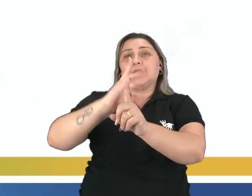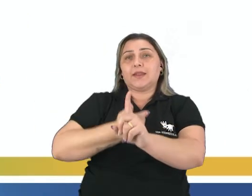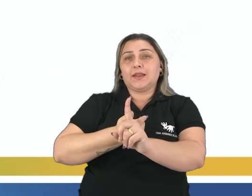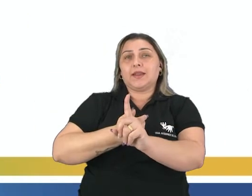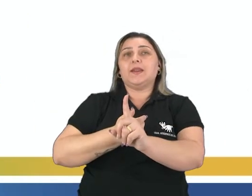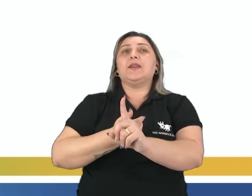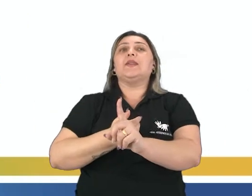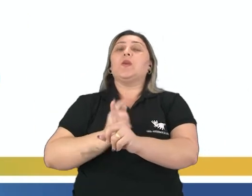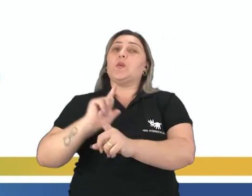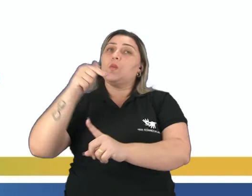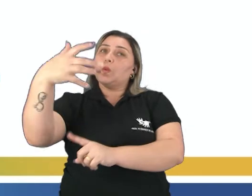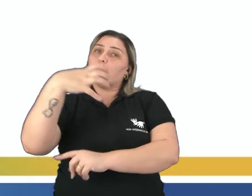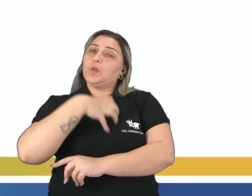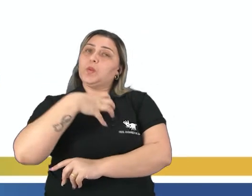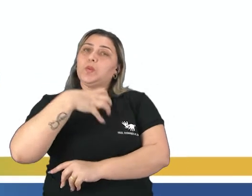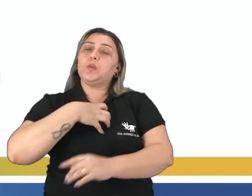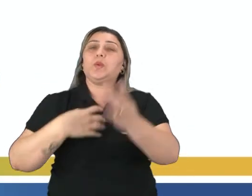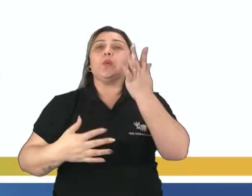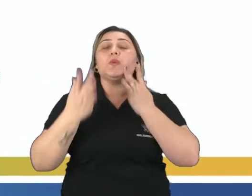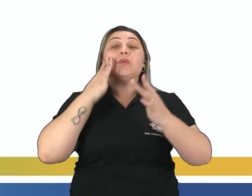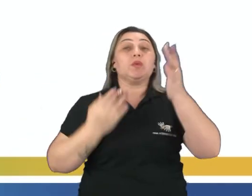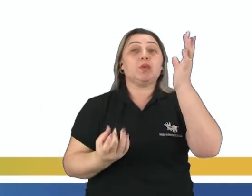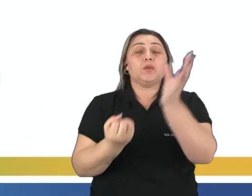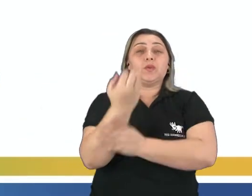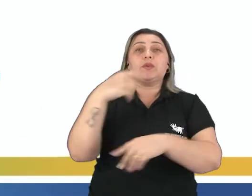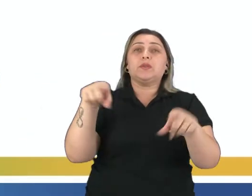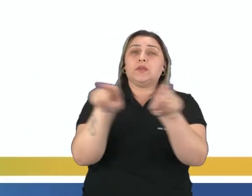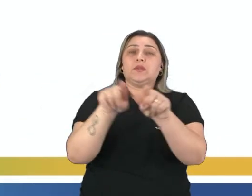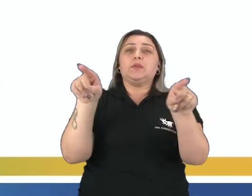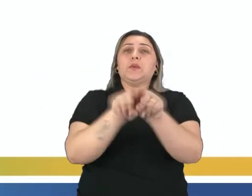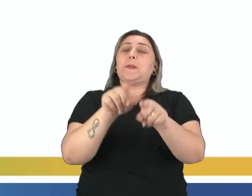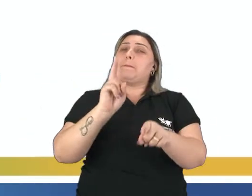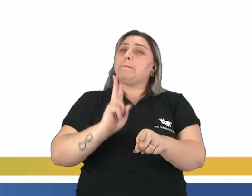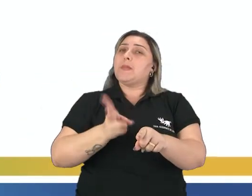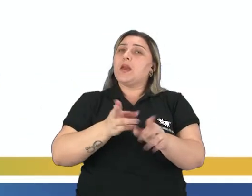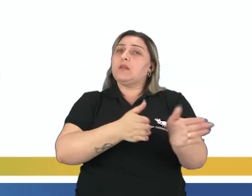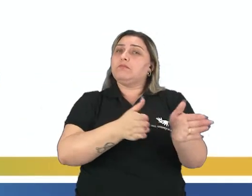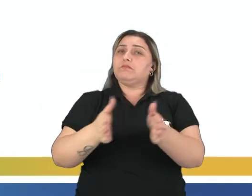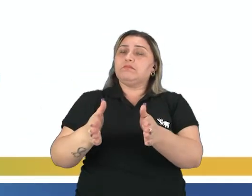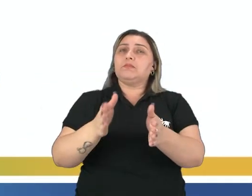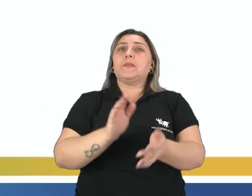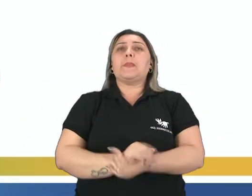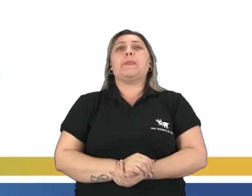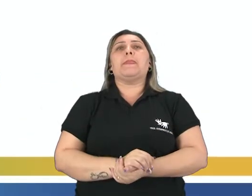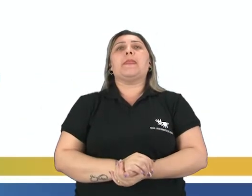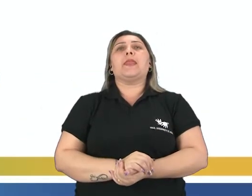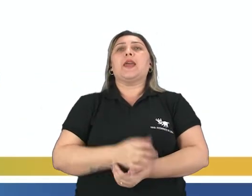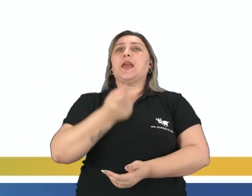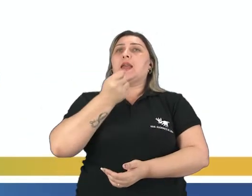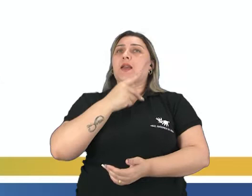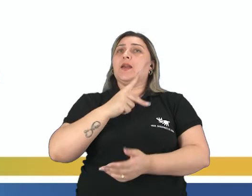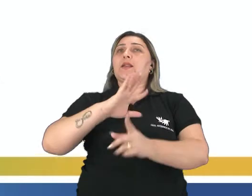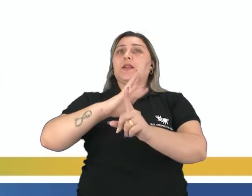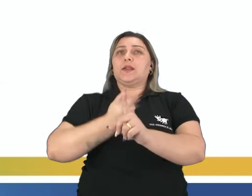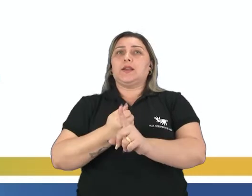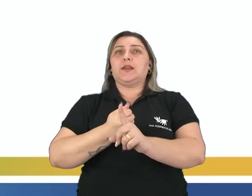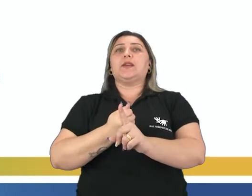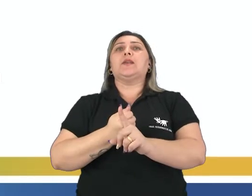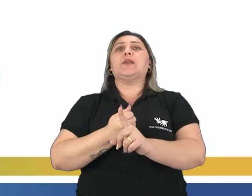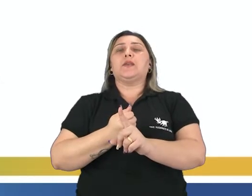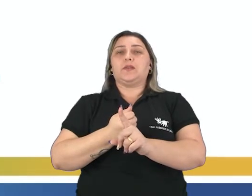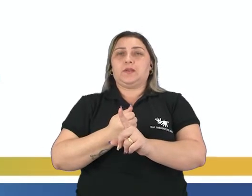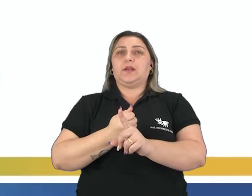é um outro estilo teatral que surge também nesse mesmo período aí, tá? A comédia dell'arte, gente, ela